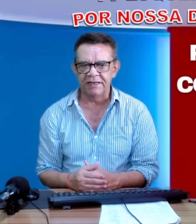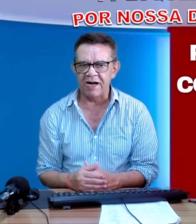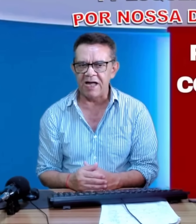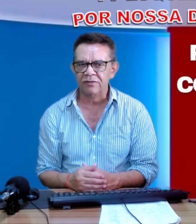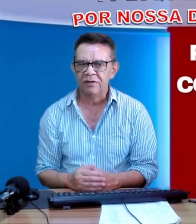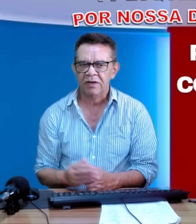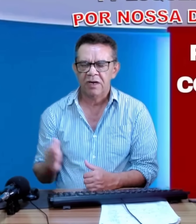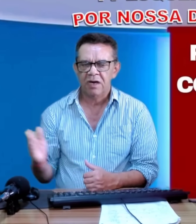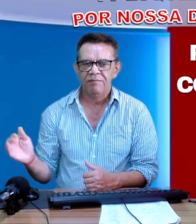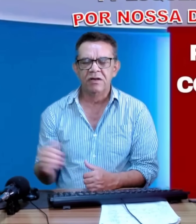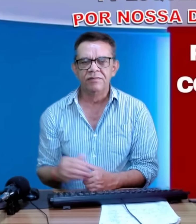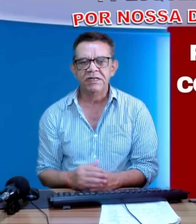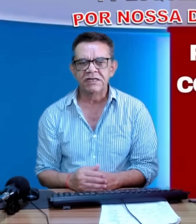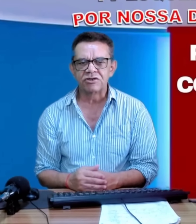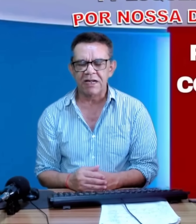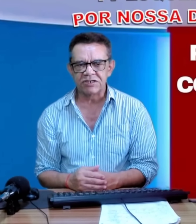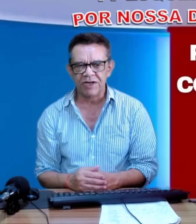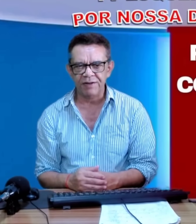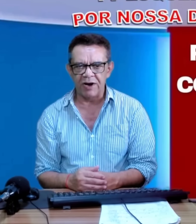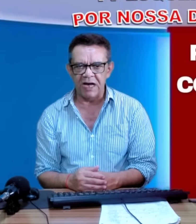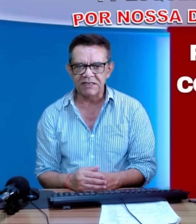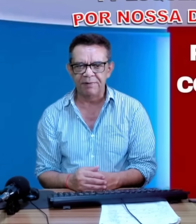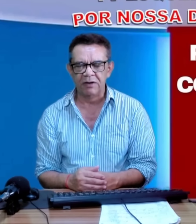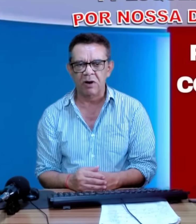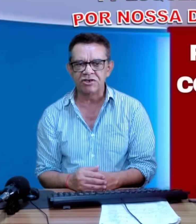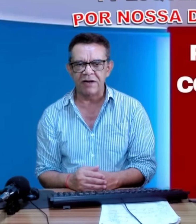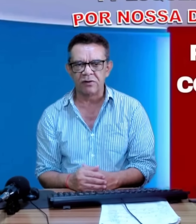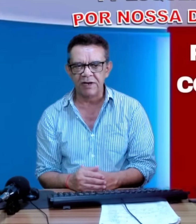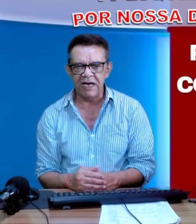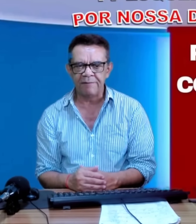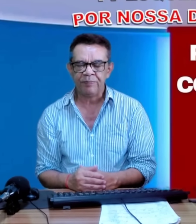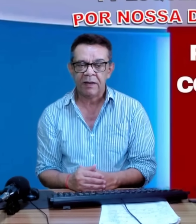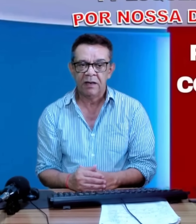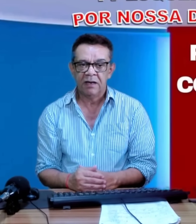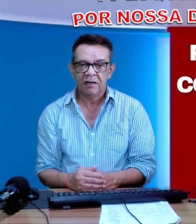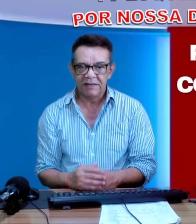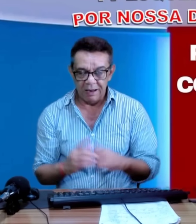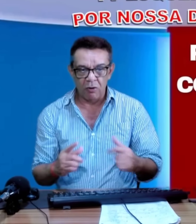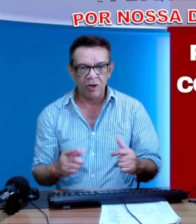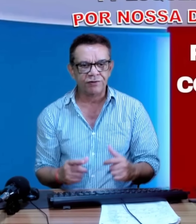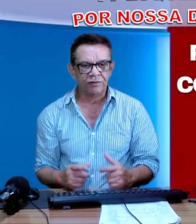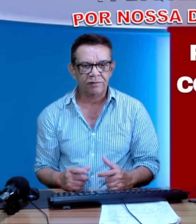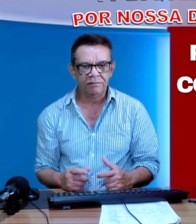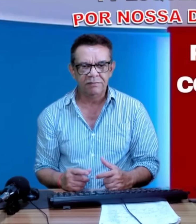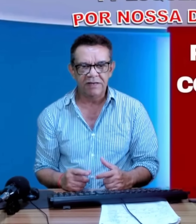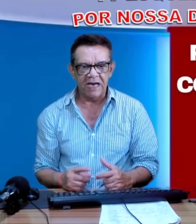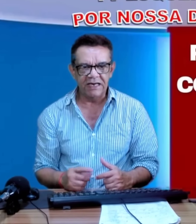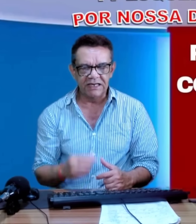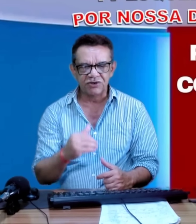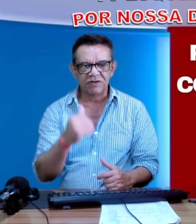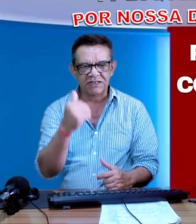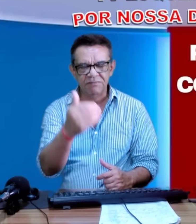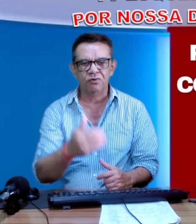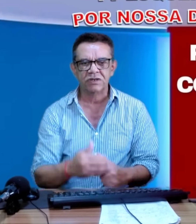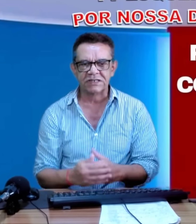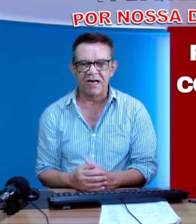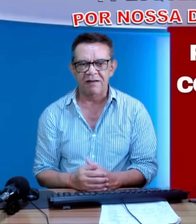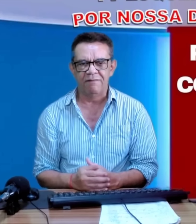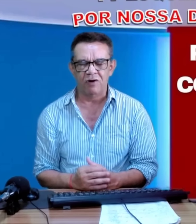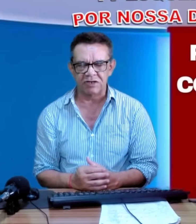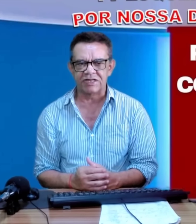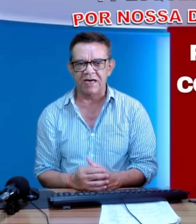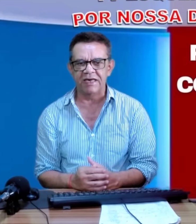sendo indicados pelo ministro Alexandre de Moraes e pelo Rogério Corrêa, é outro, e é isso que se